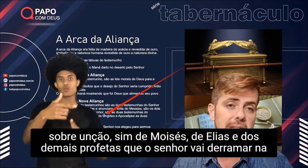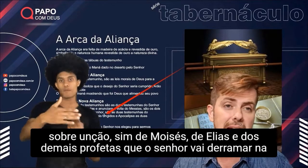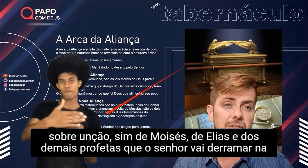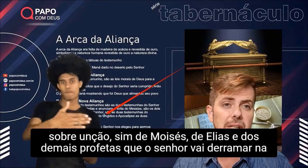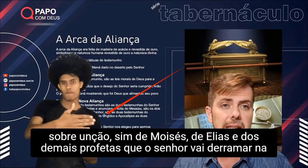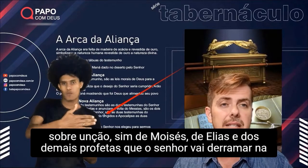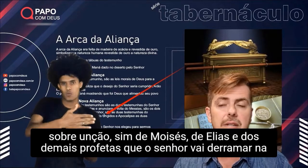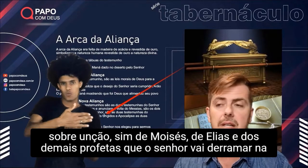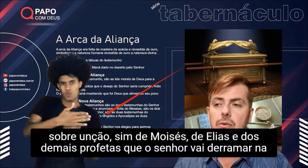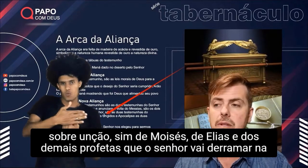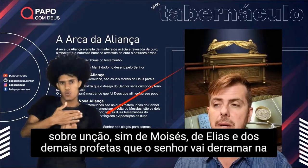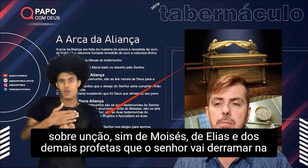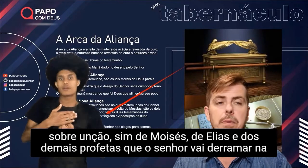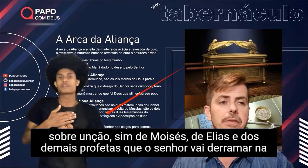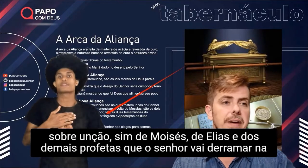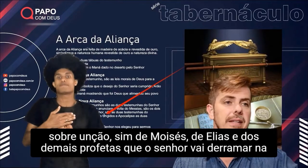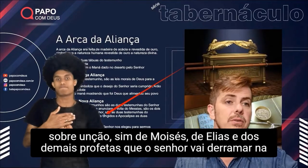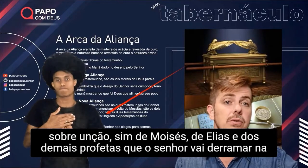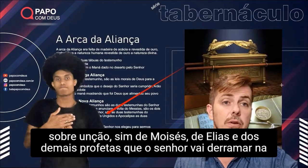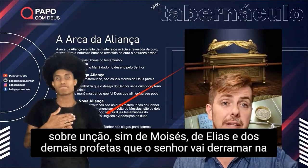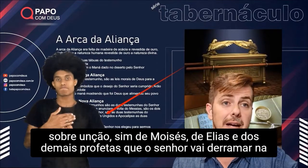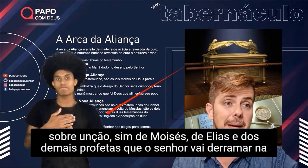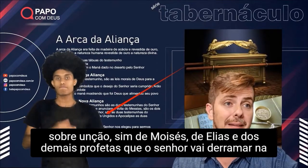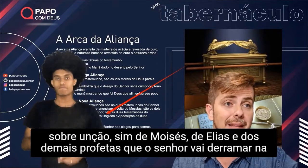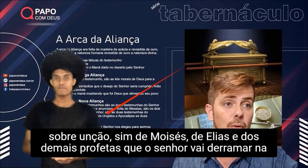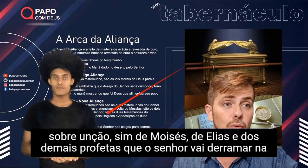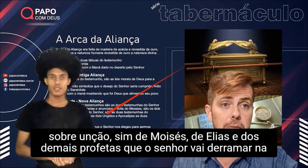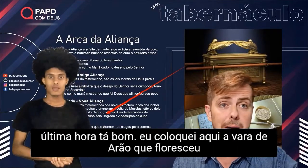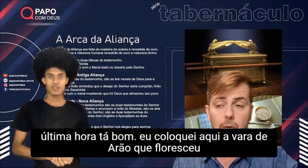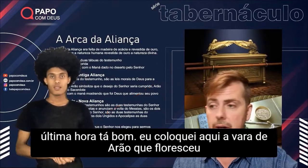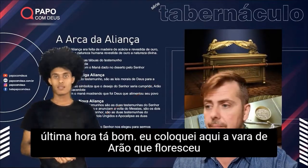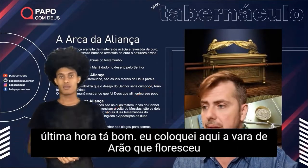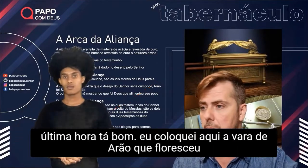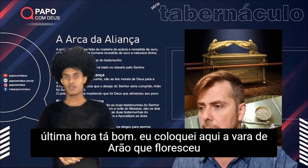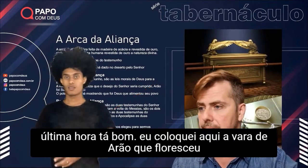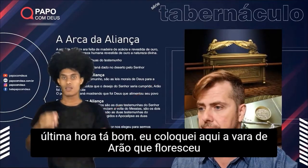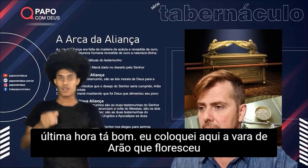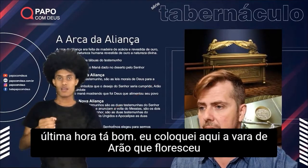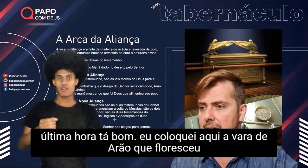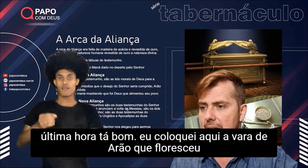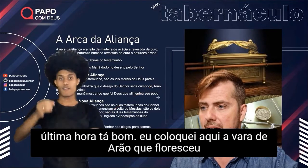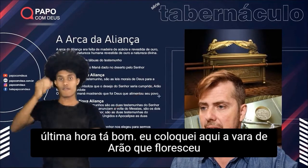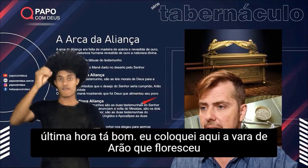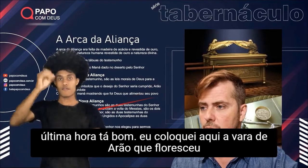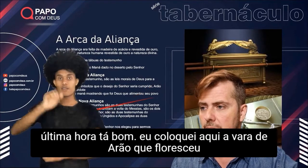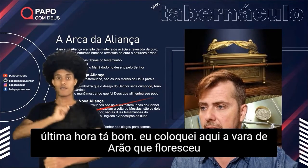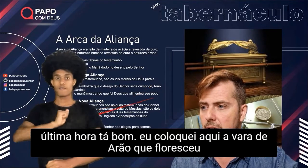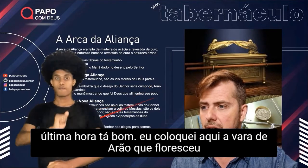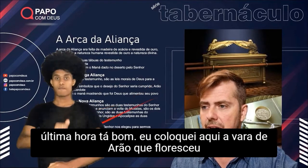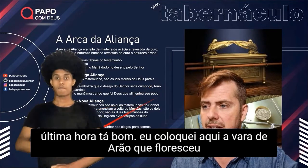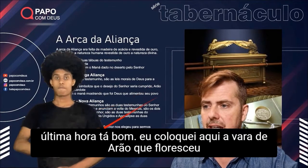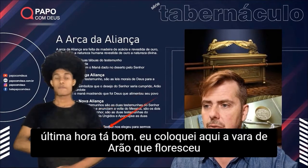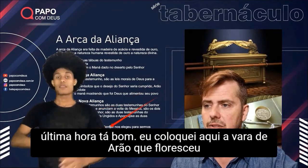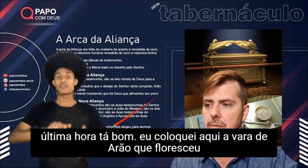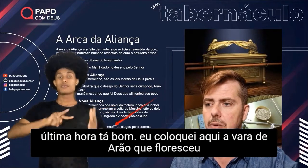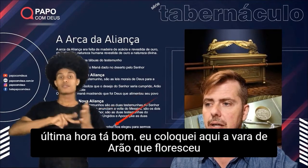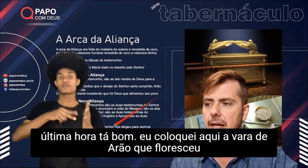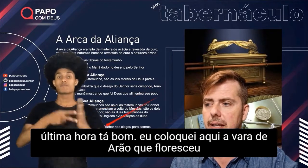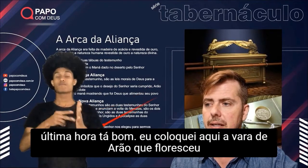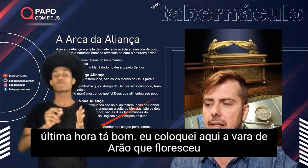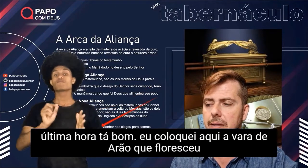de Moisés, de Elias e dos demais profetas que o Senhor vai derramar na última hora, tá bom? Aí eu coloquei aqui, ó, a vara de